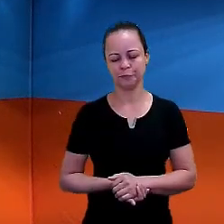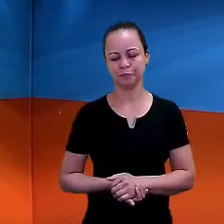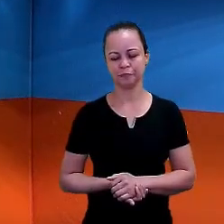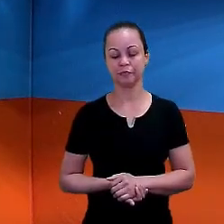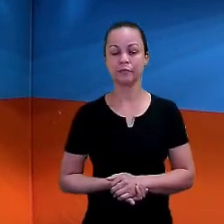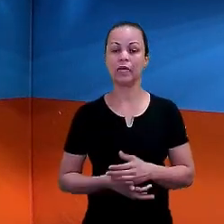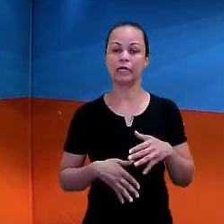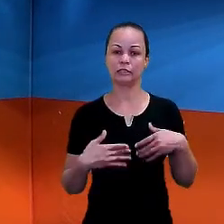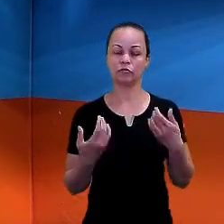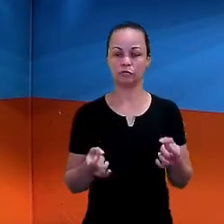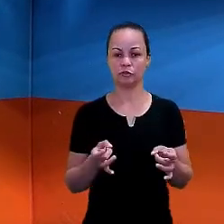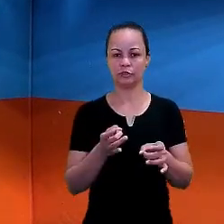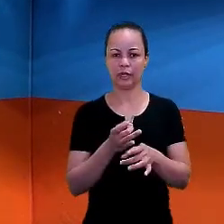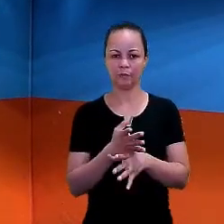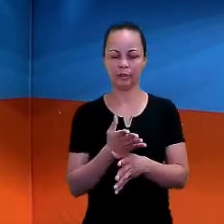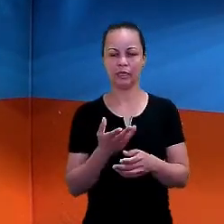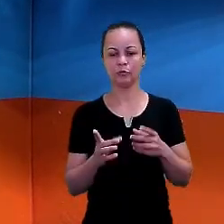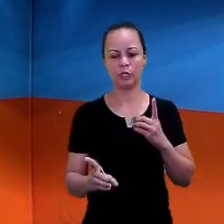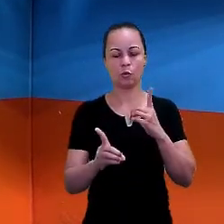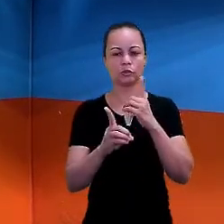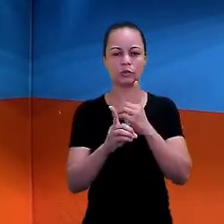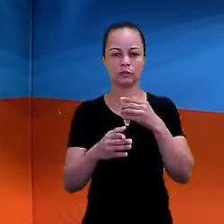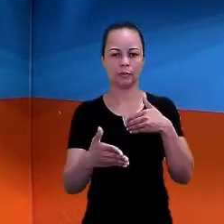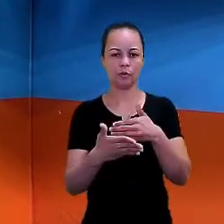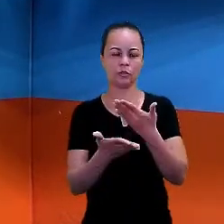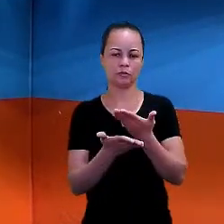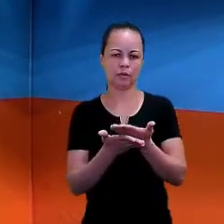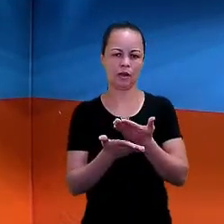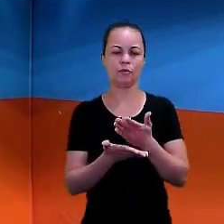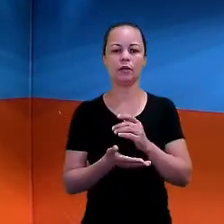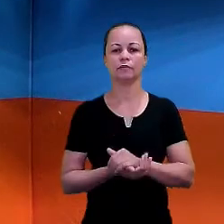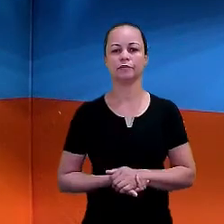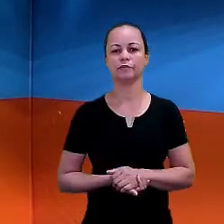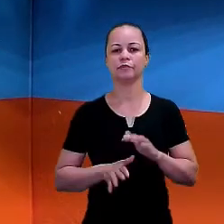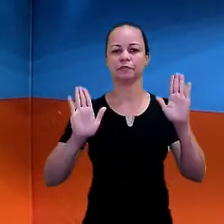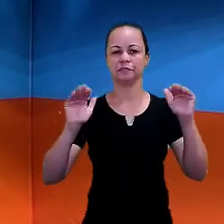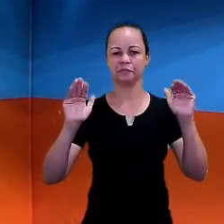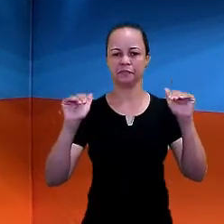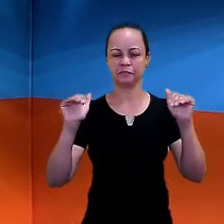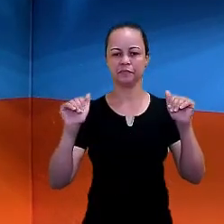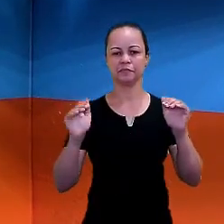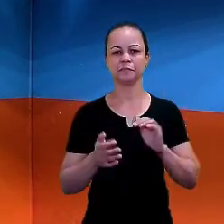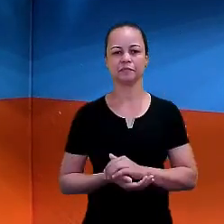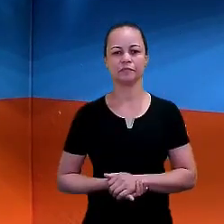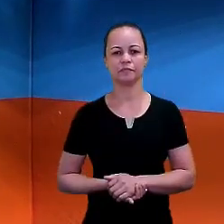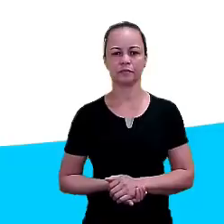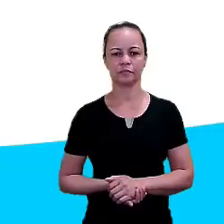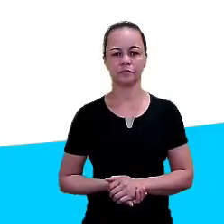ficando por aqui e nos encontramos na próxima aula, tá bom? Tchau, tchau e até lá!